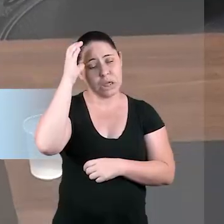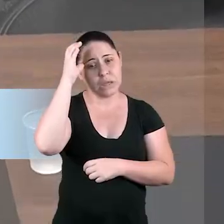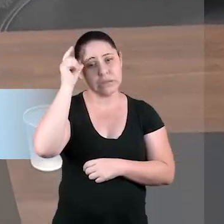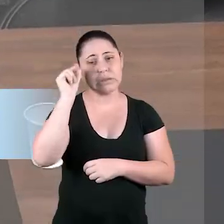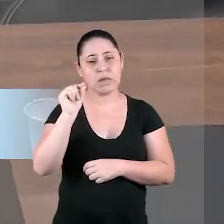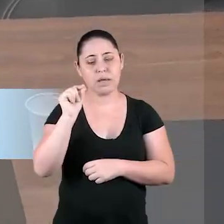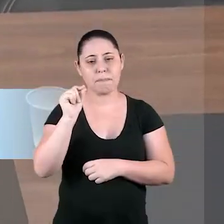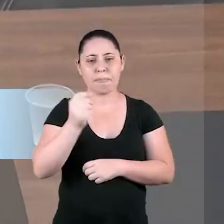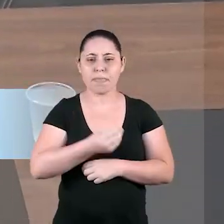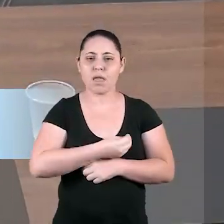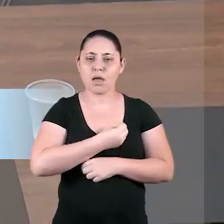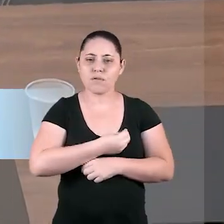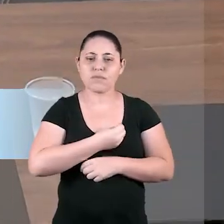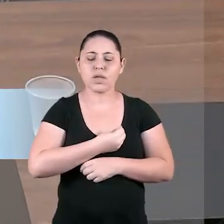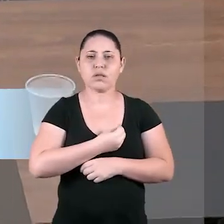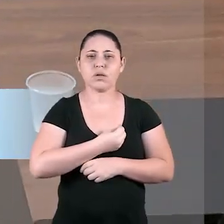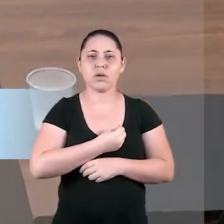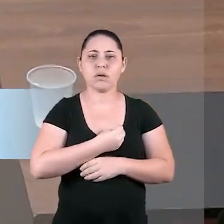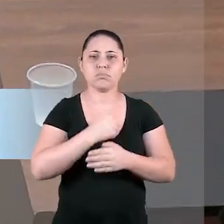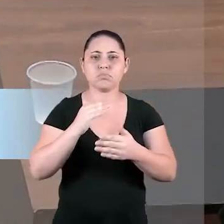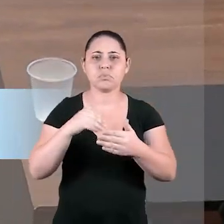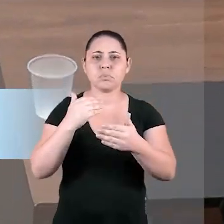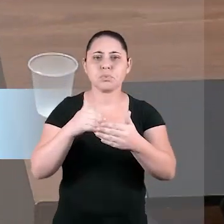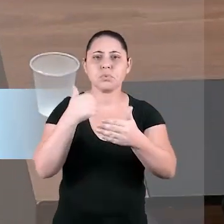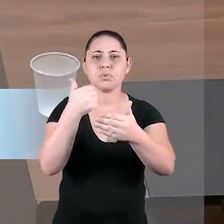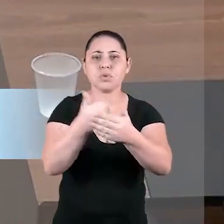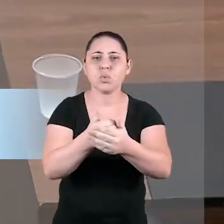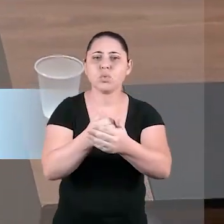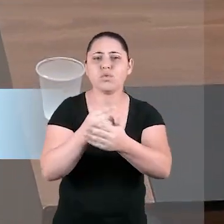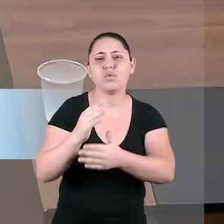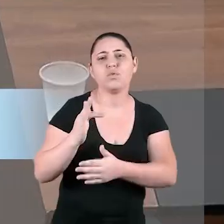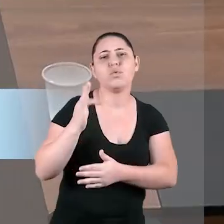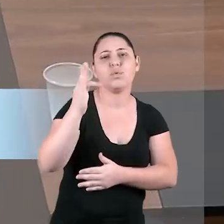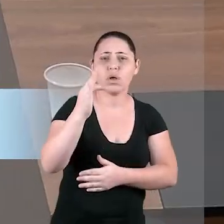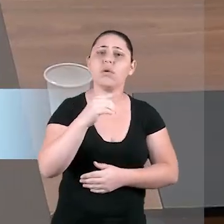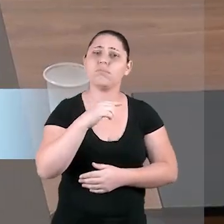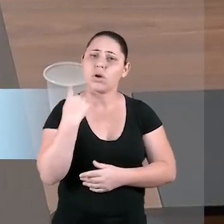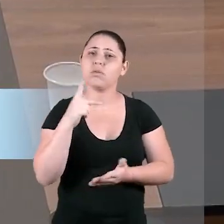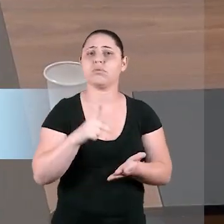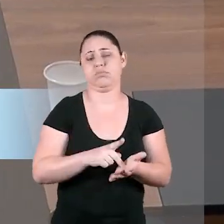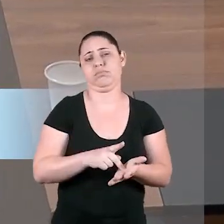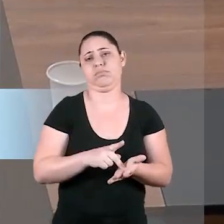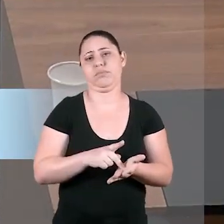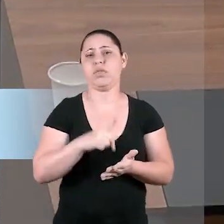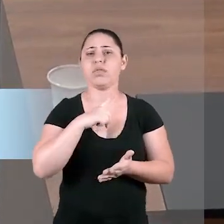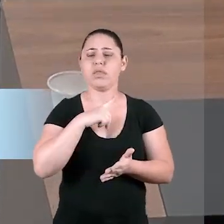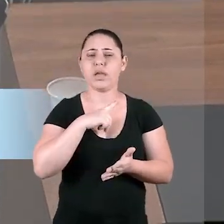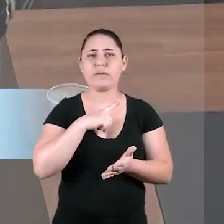finitude. Então, nós temos muito medo do nosso fim, mas nós vamos morrer. Tem até um exercício que a gente